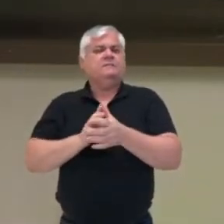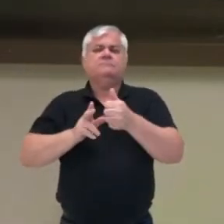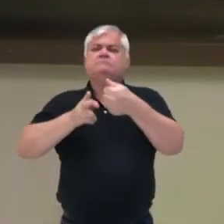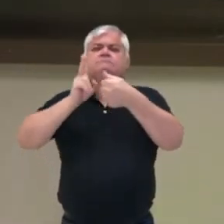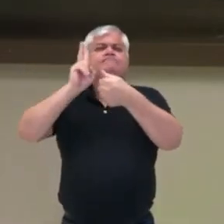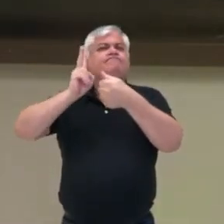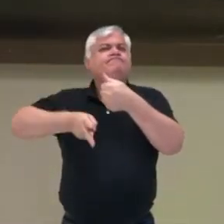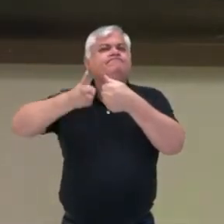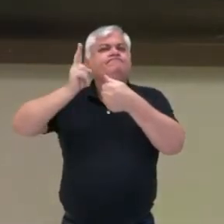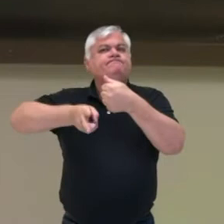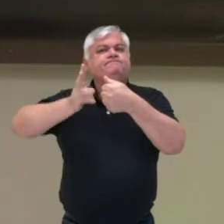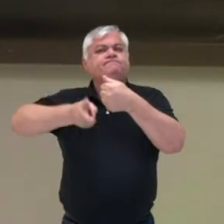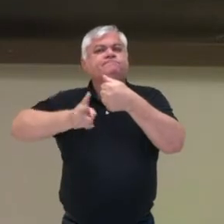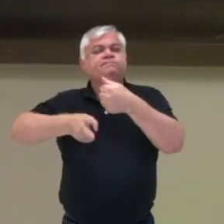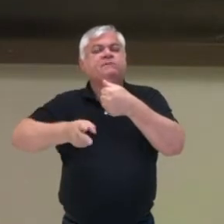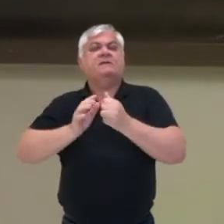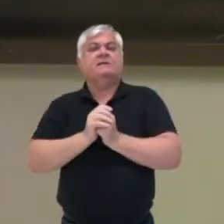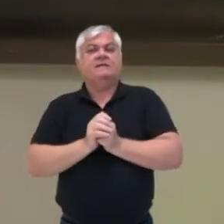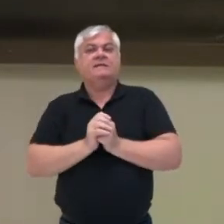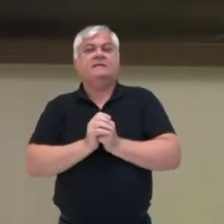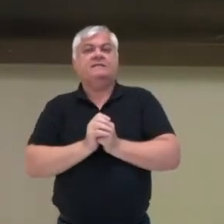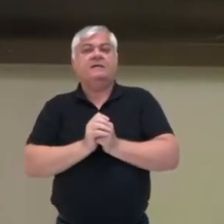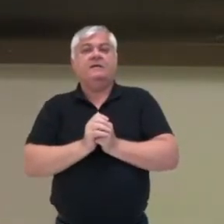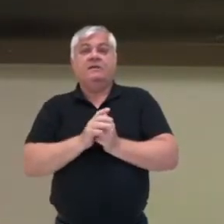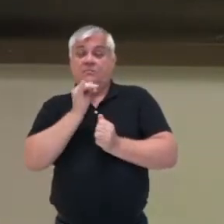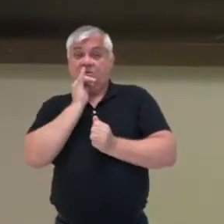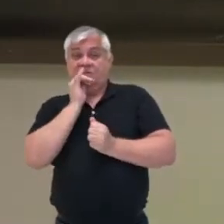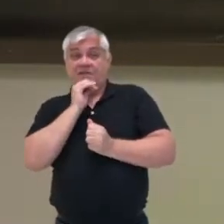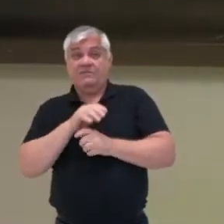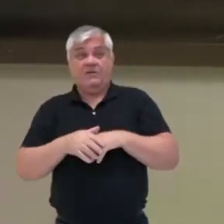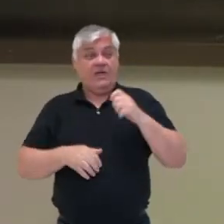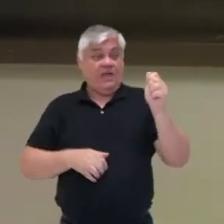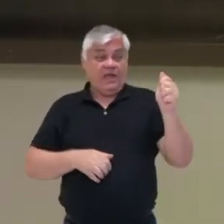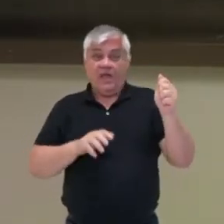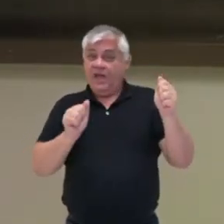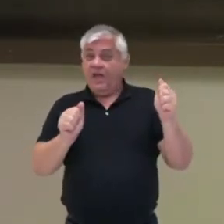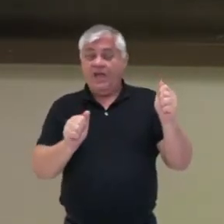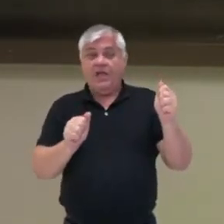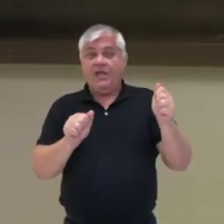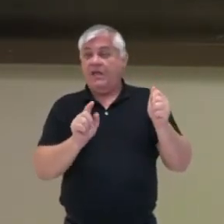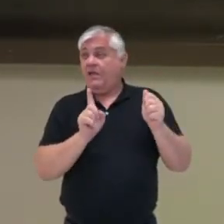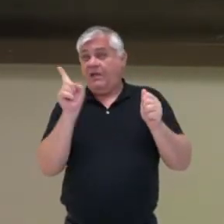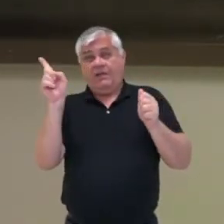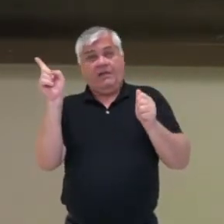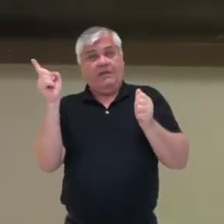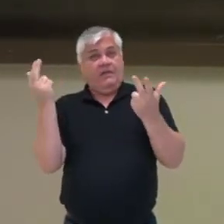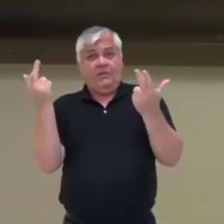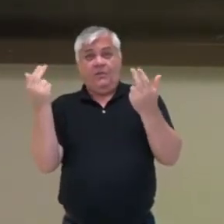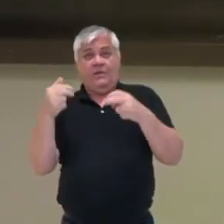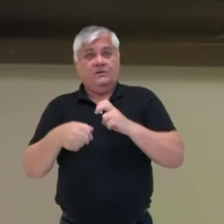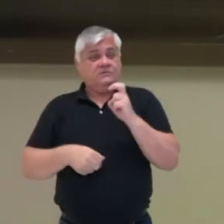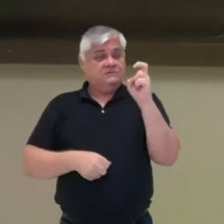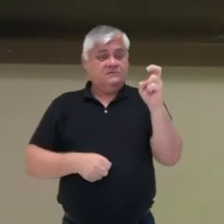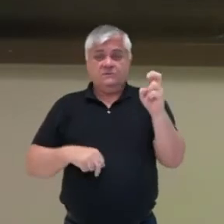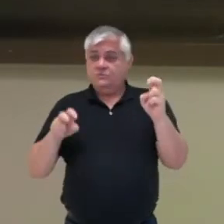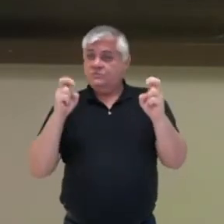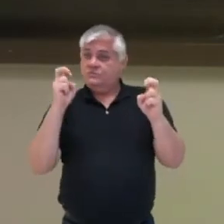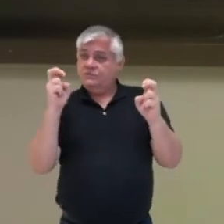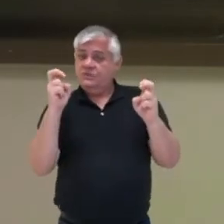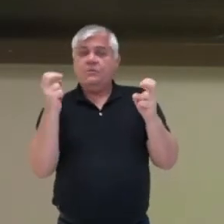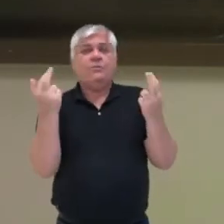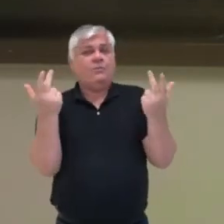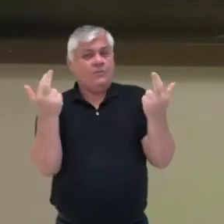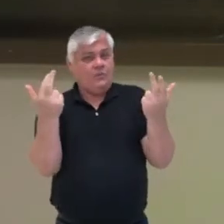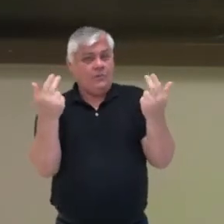acontecer. A recíproca é verdadeira. Então, se vale para esse, vale aqui também, né? 5 elevado na 3